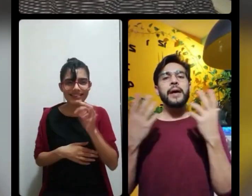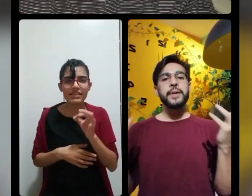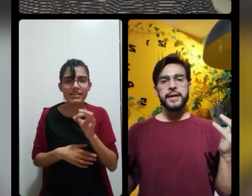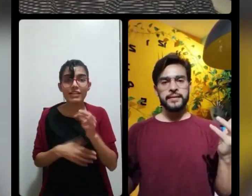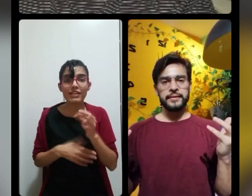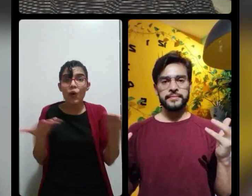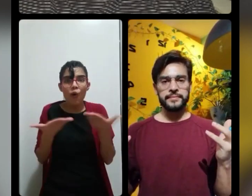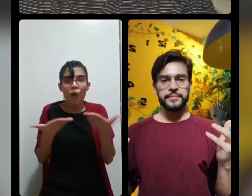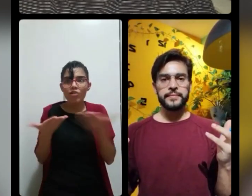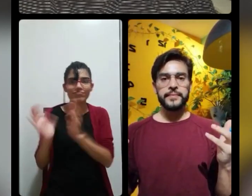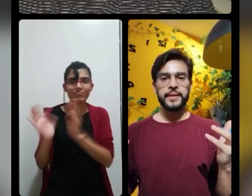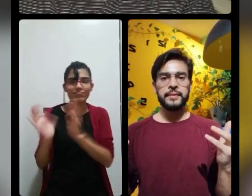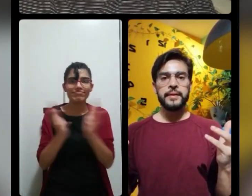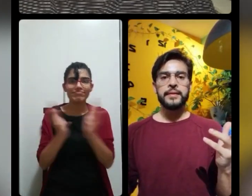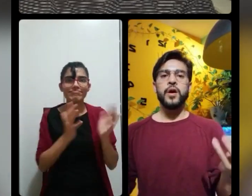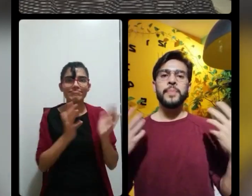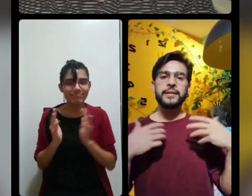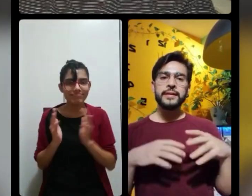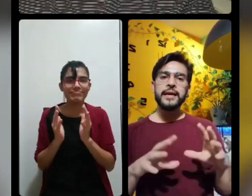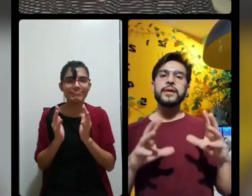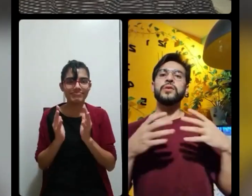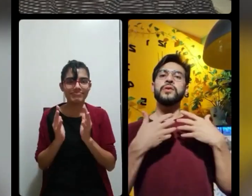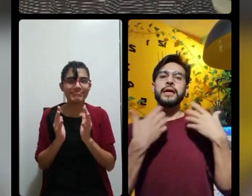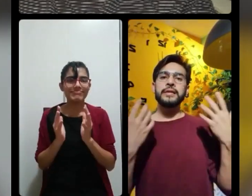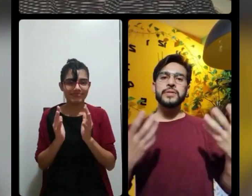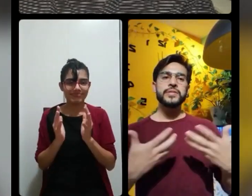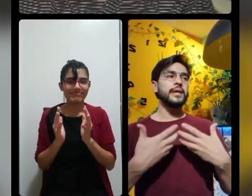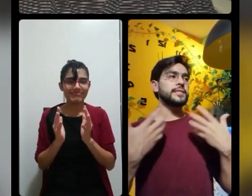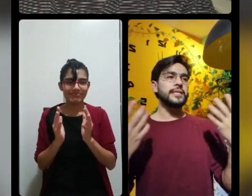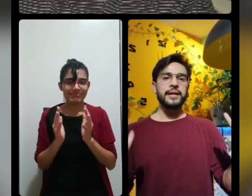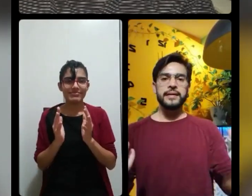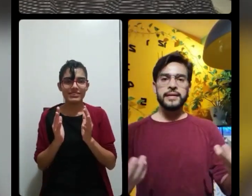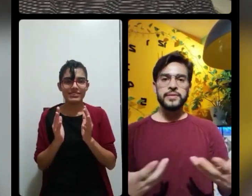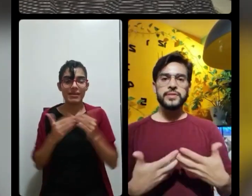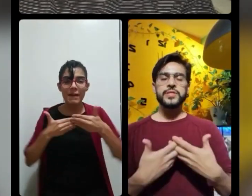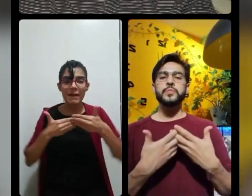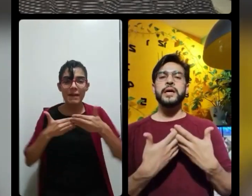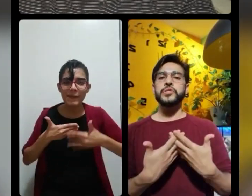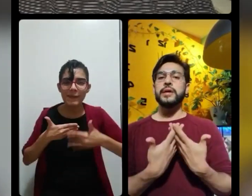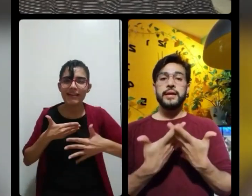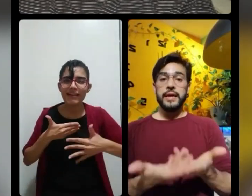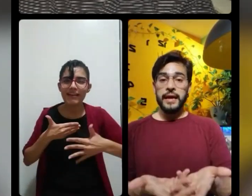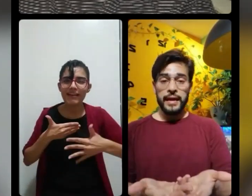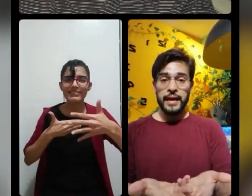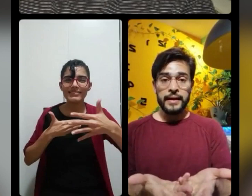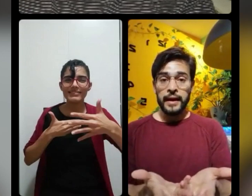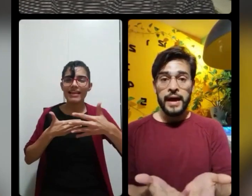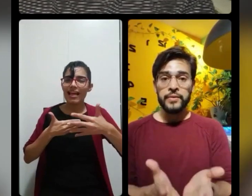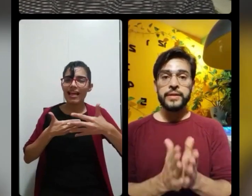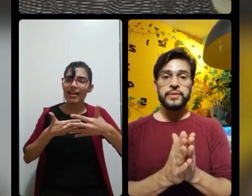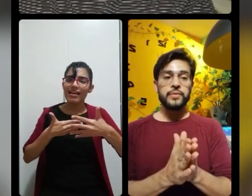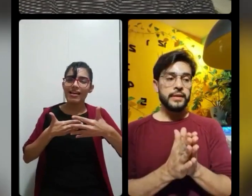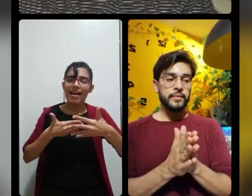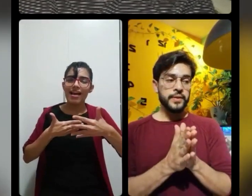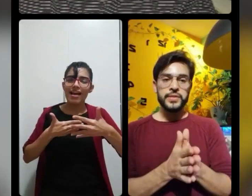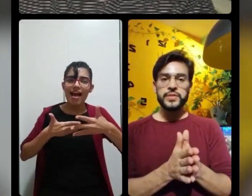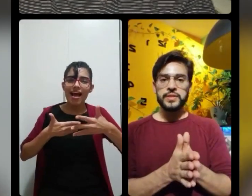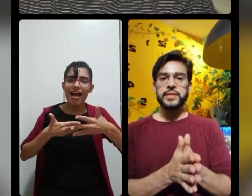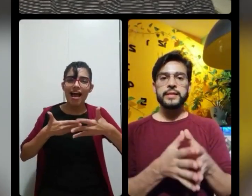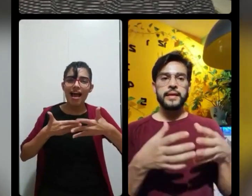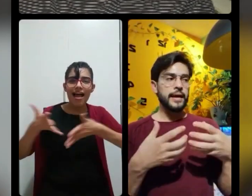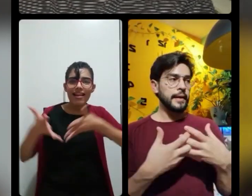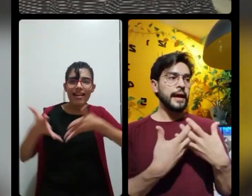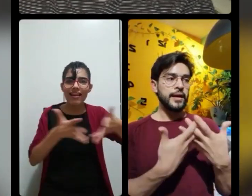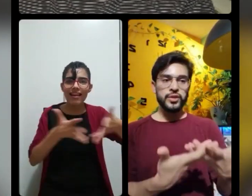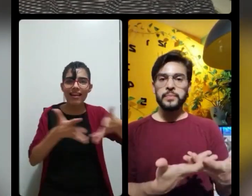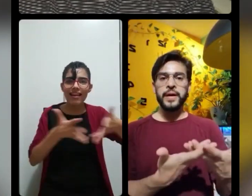mais aberta, né? Então, a partir de agora, a língua de sinais está ganhando esse espaço. É claro que eu preciso